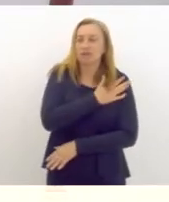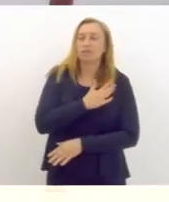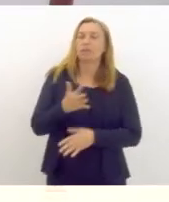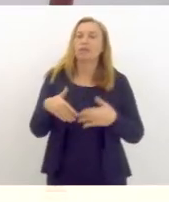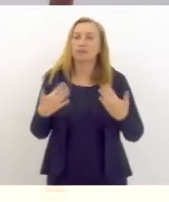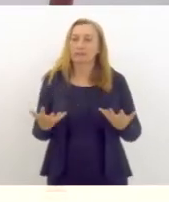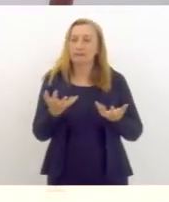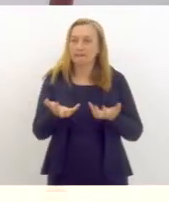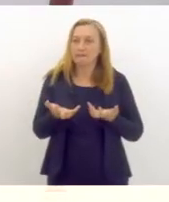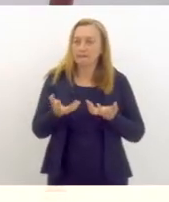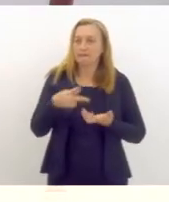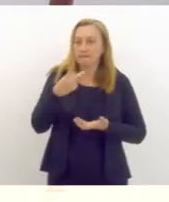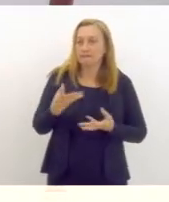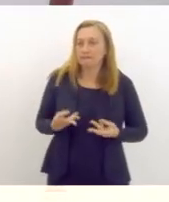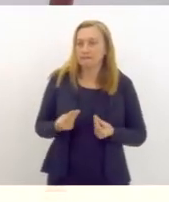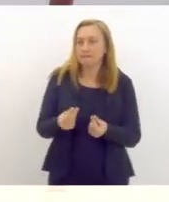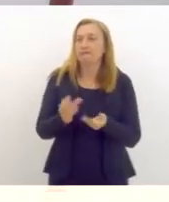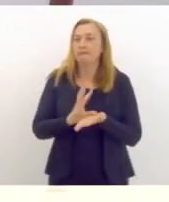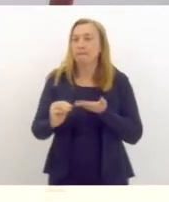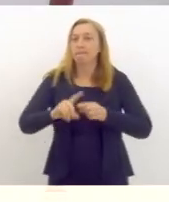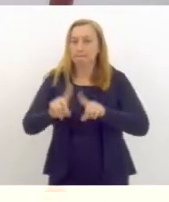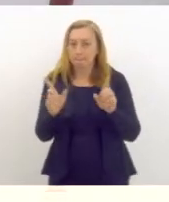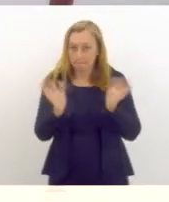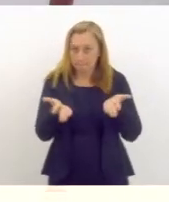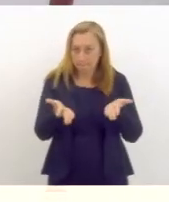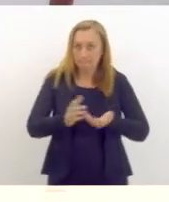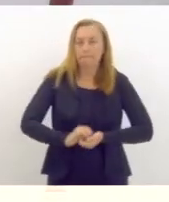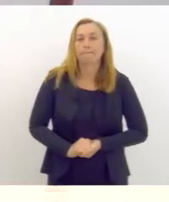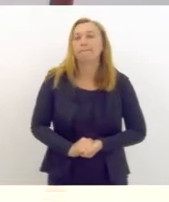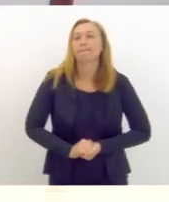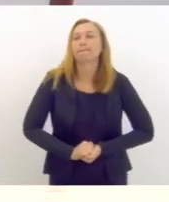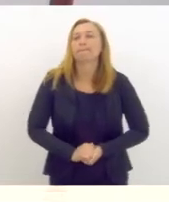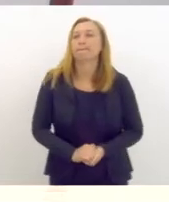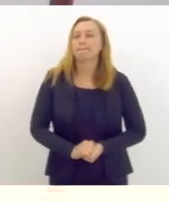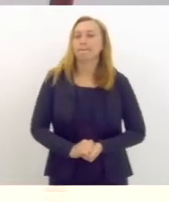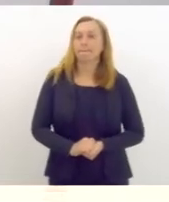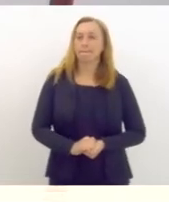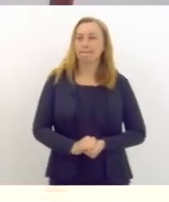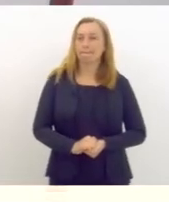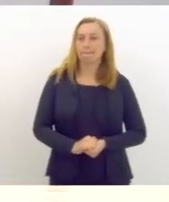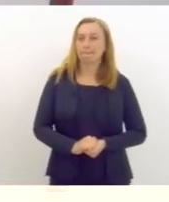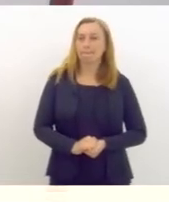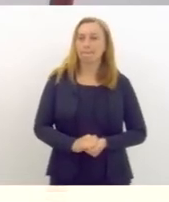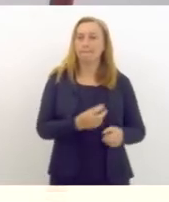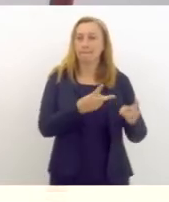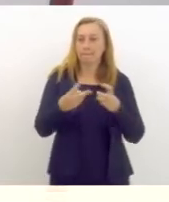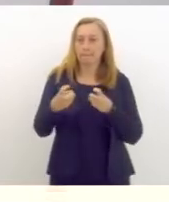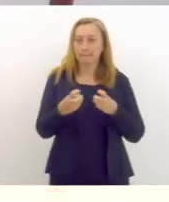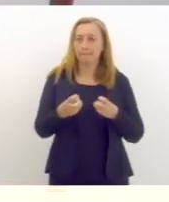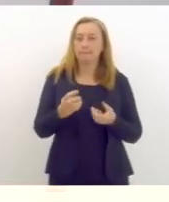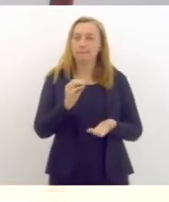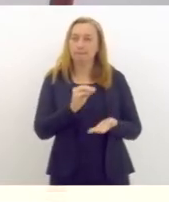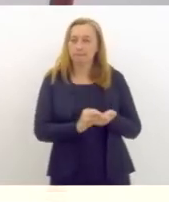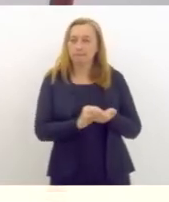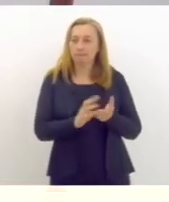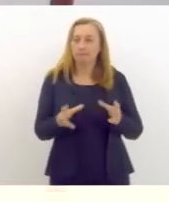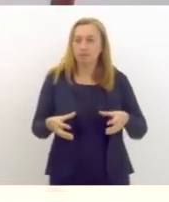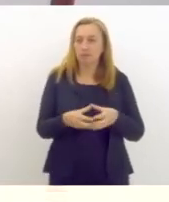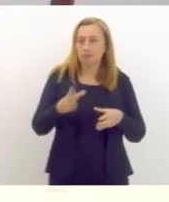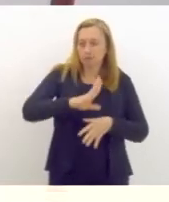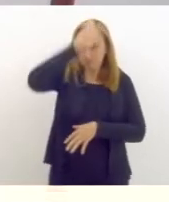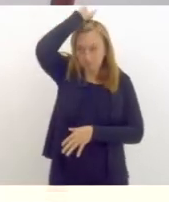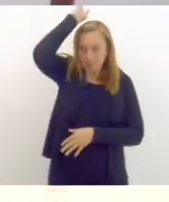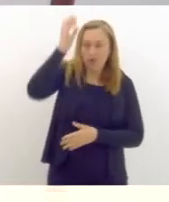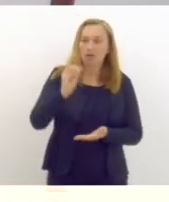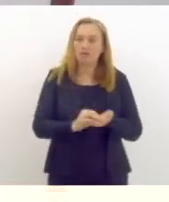o governador tem sido sensível a pauta agora verificar que a ausência do Corpo de Bombeiros é uma falta de respeito